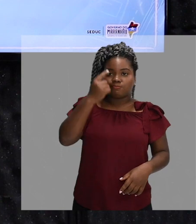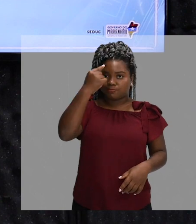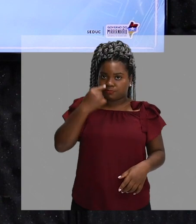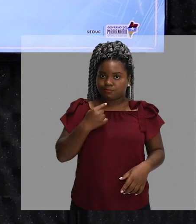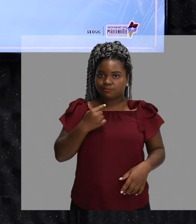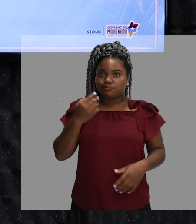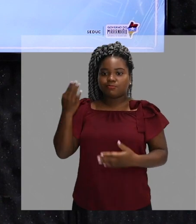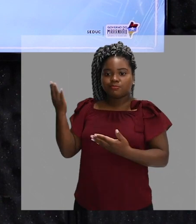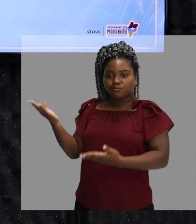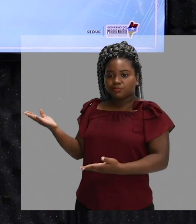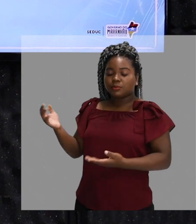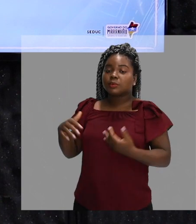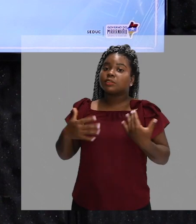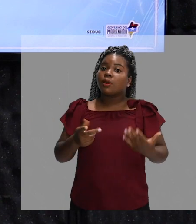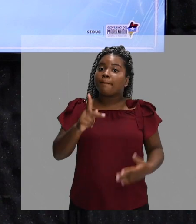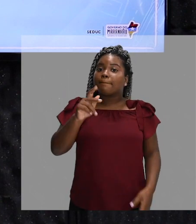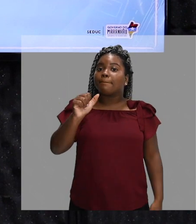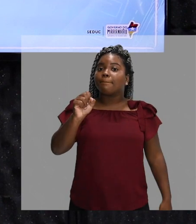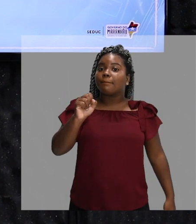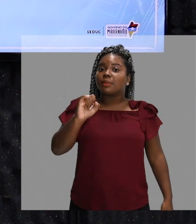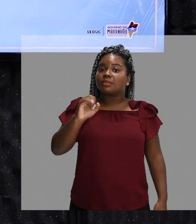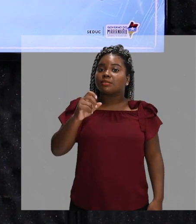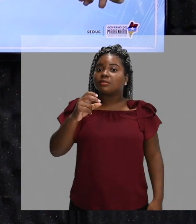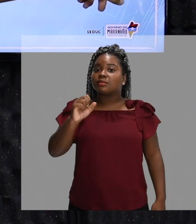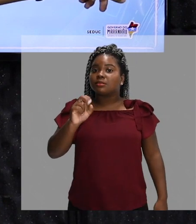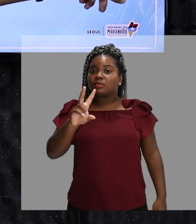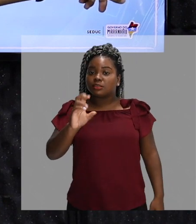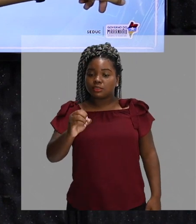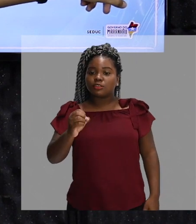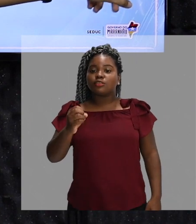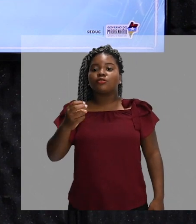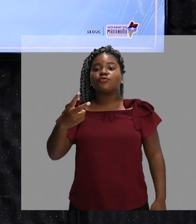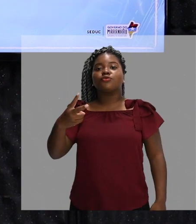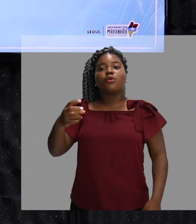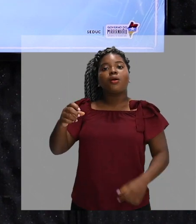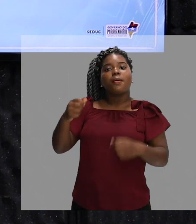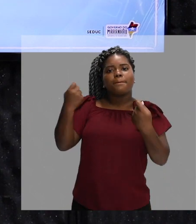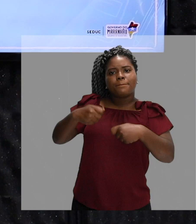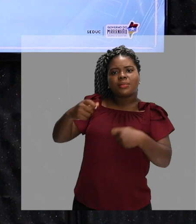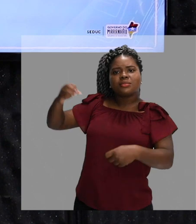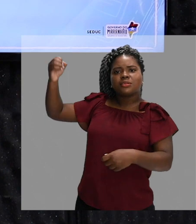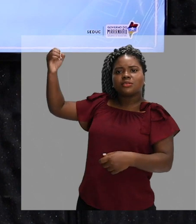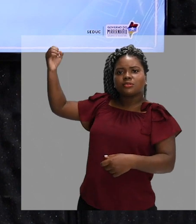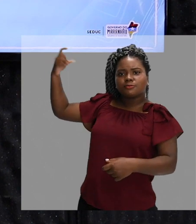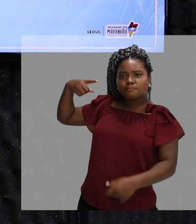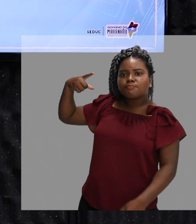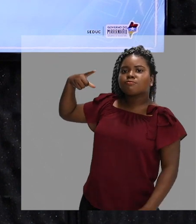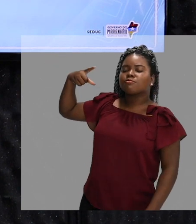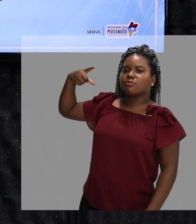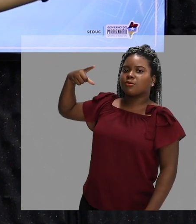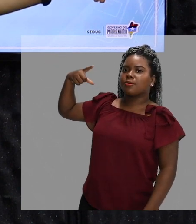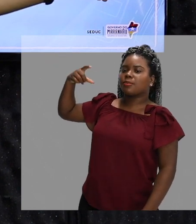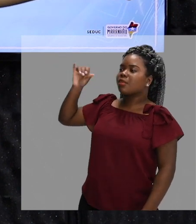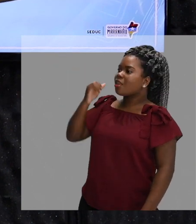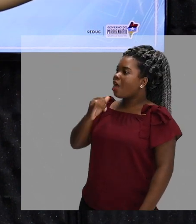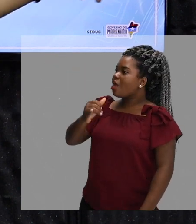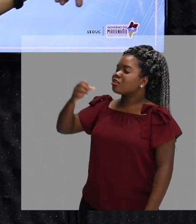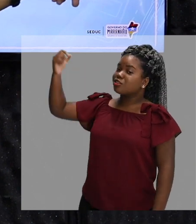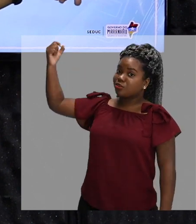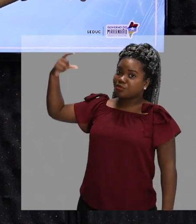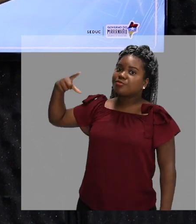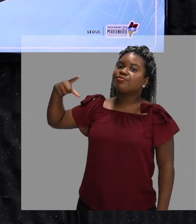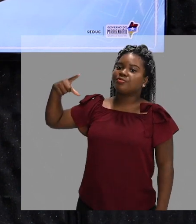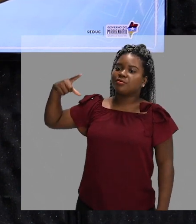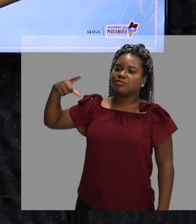Normalmente, os sensores passivos, eles captam a energia solar que é refletida a partir do solo. Então, o sol